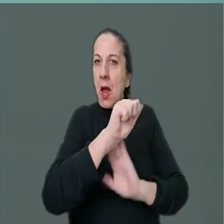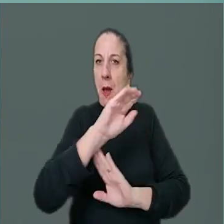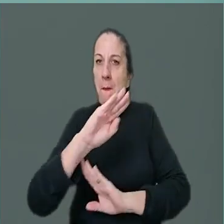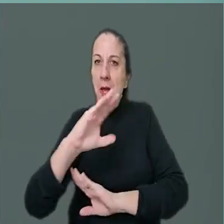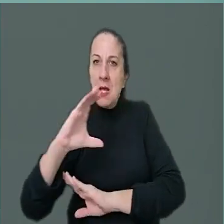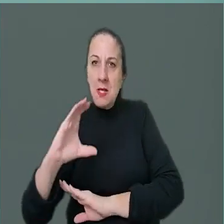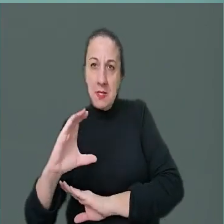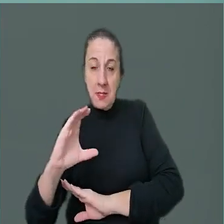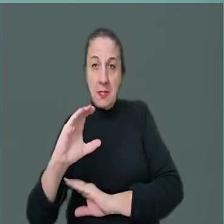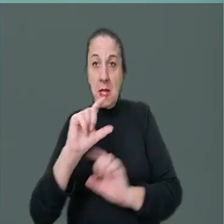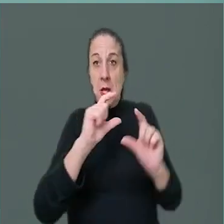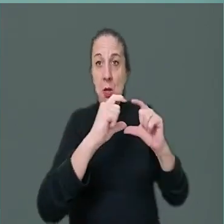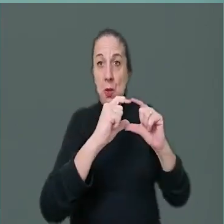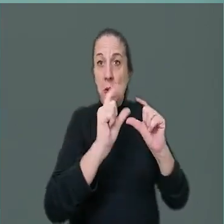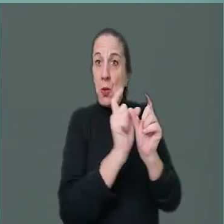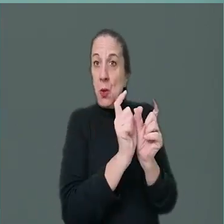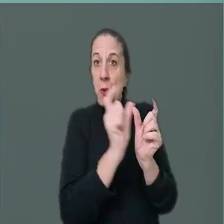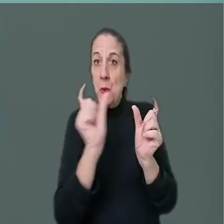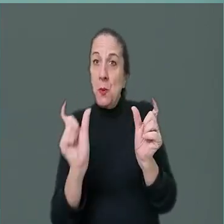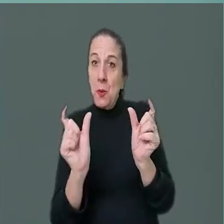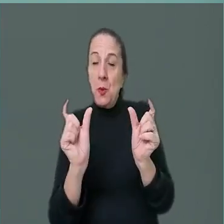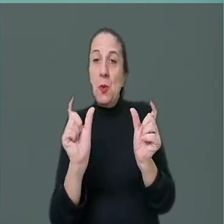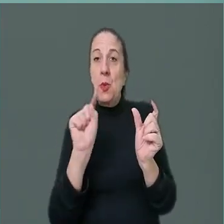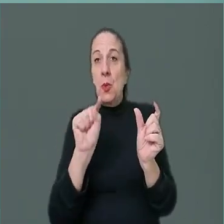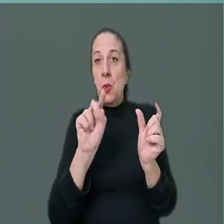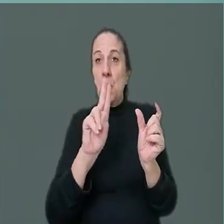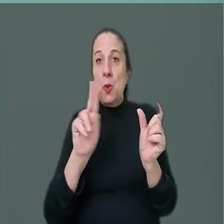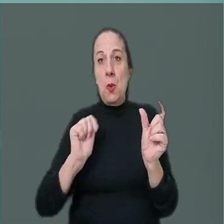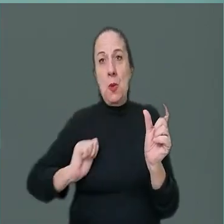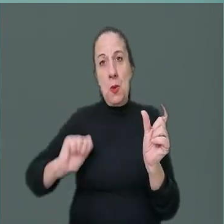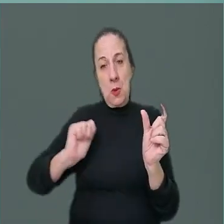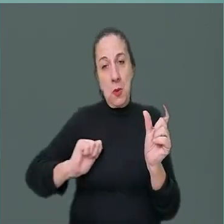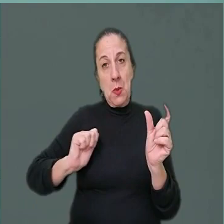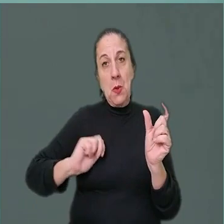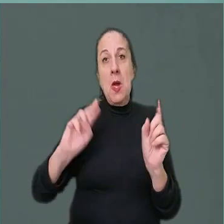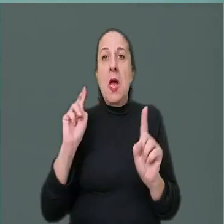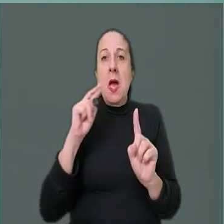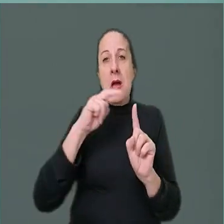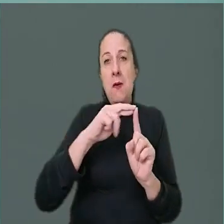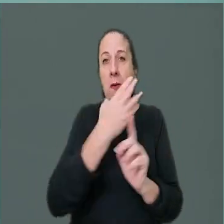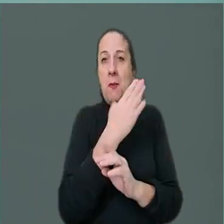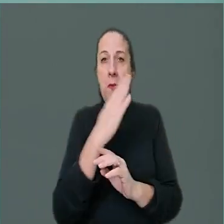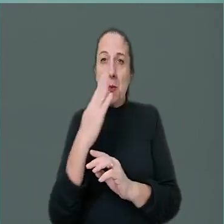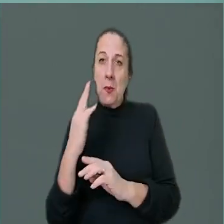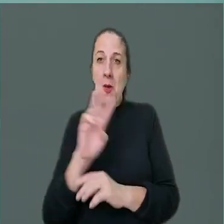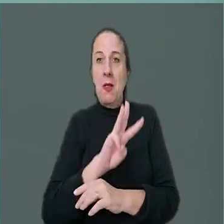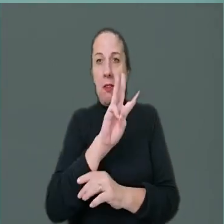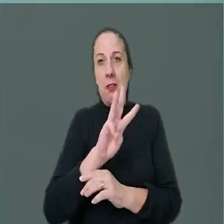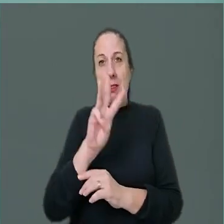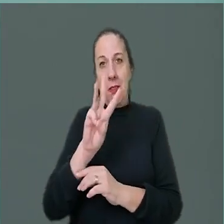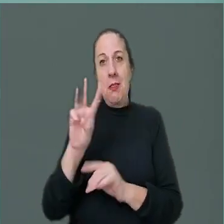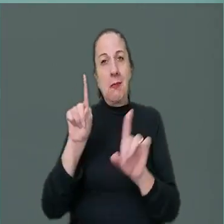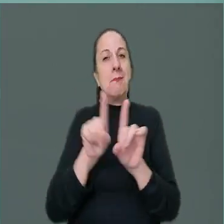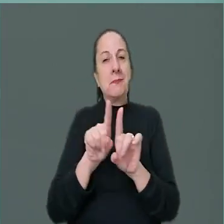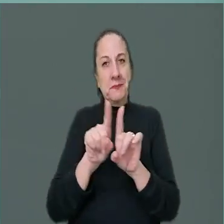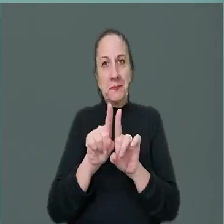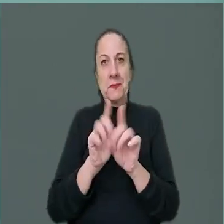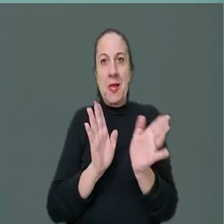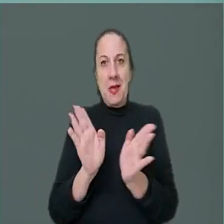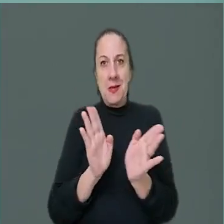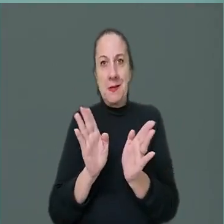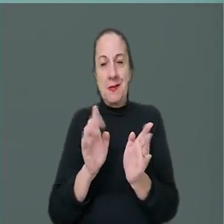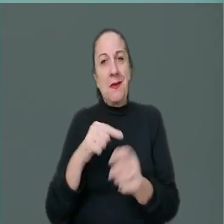ordem alfabética de sobrenome do autor da publicação, contendo as referências bibliográficas e os links correspondentes para